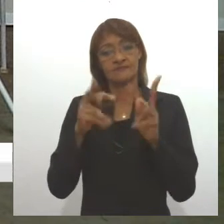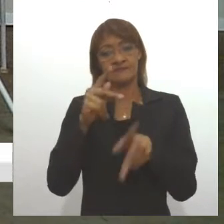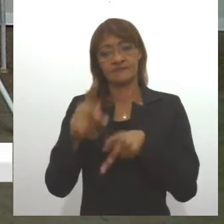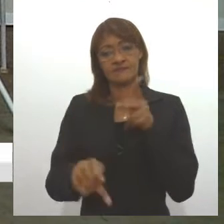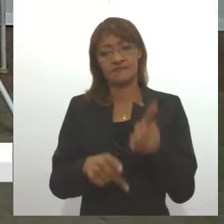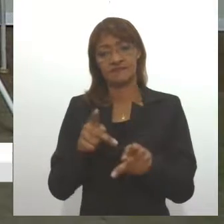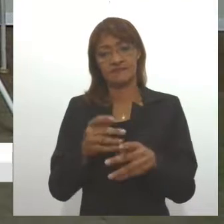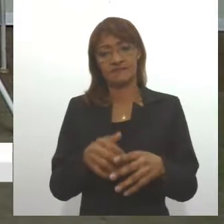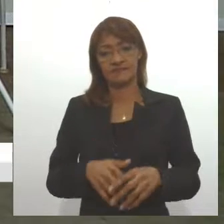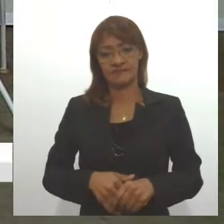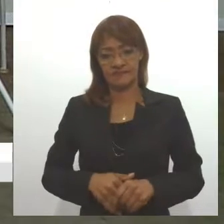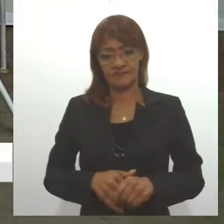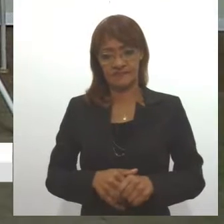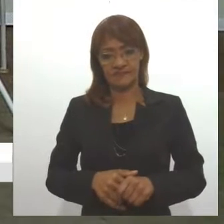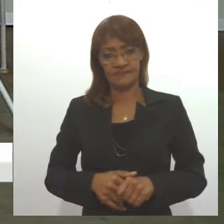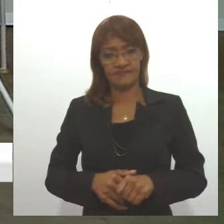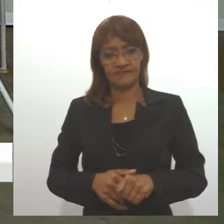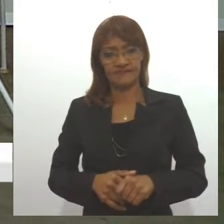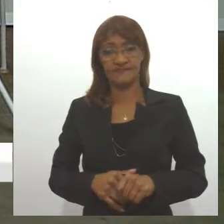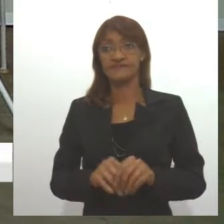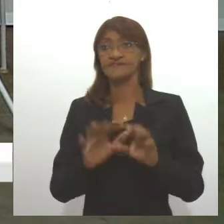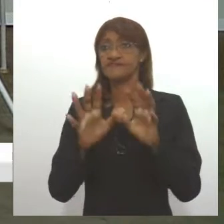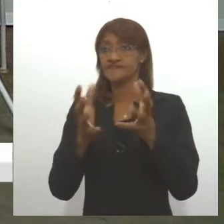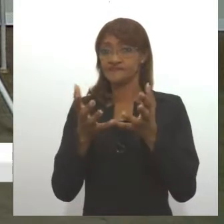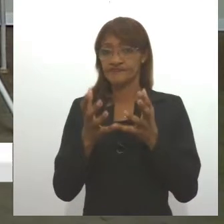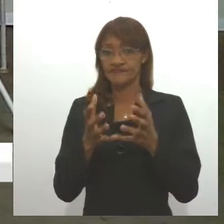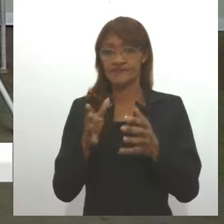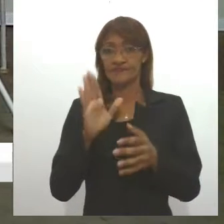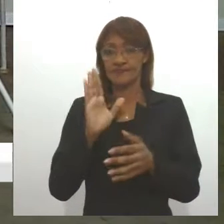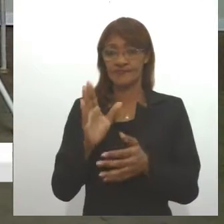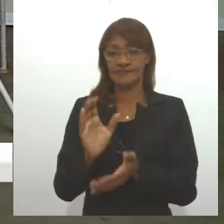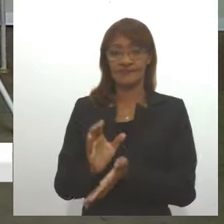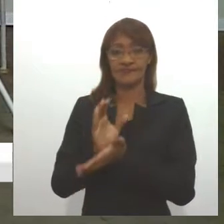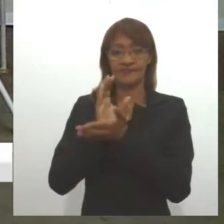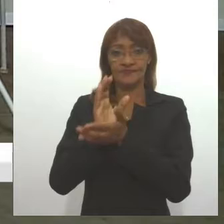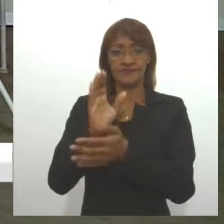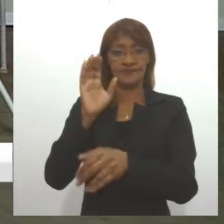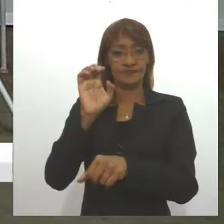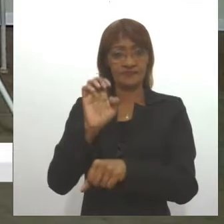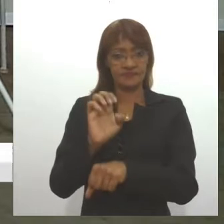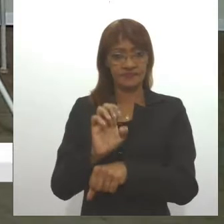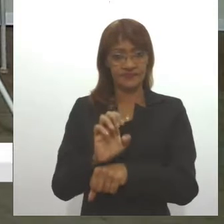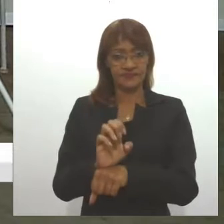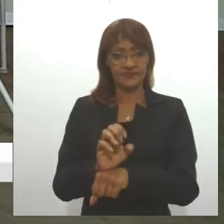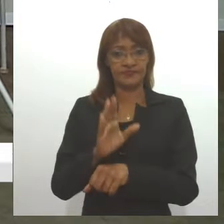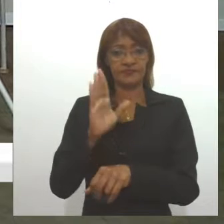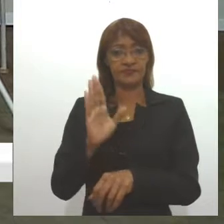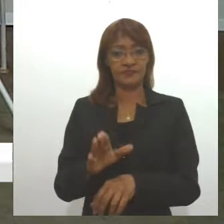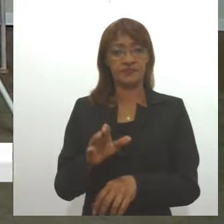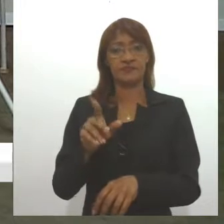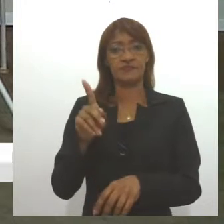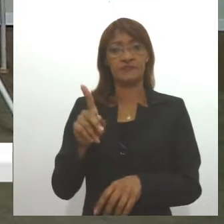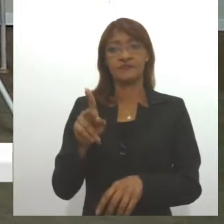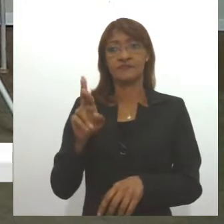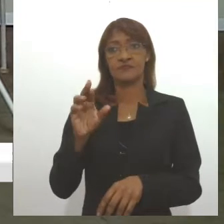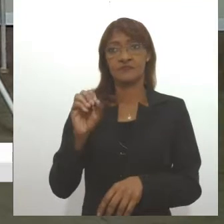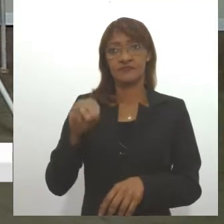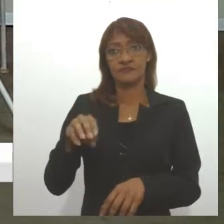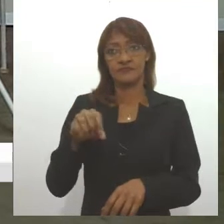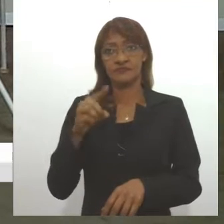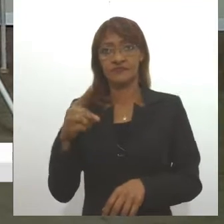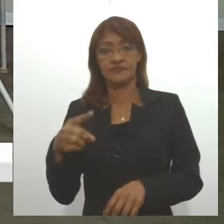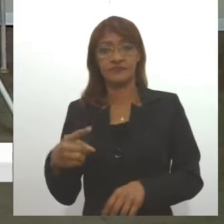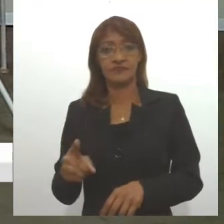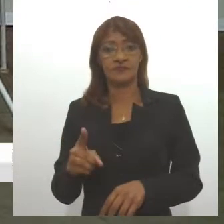só frisar, né, o nome do conselho. É o Conselho Estadual da Promoção da Cidadania e Direitos